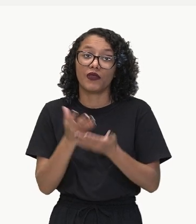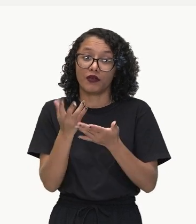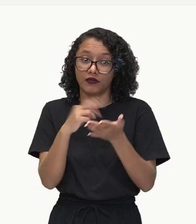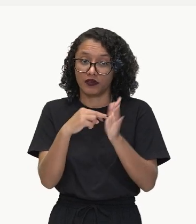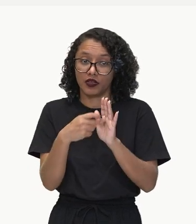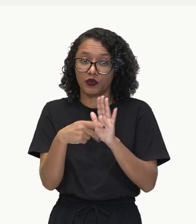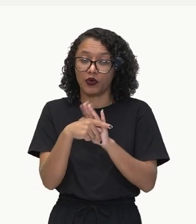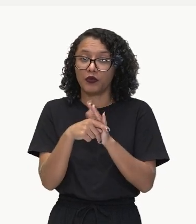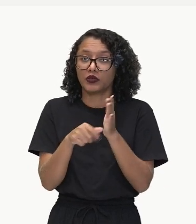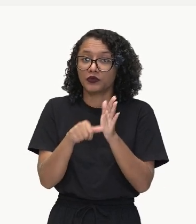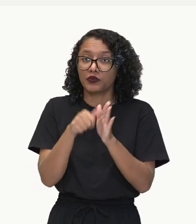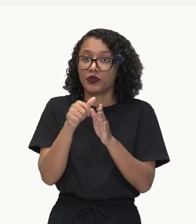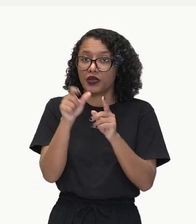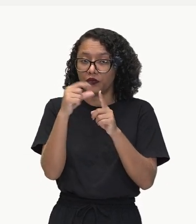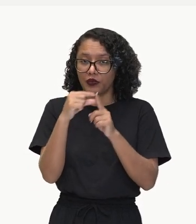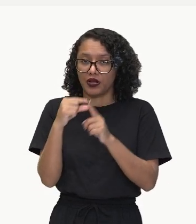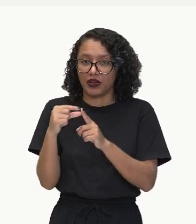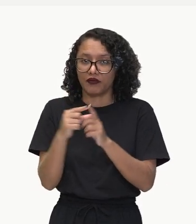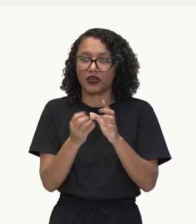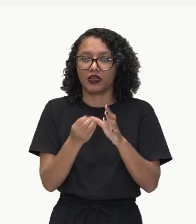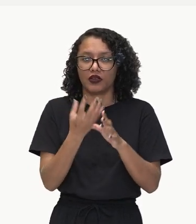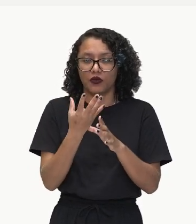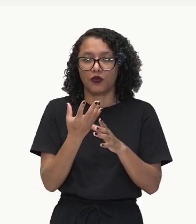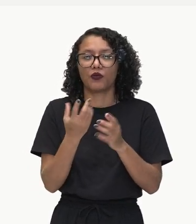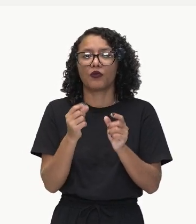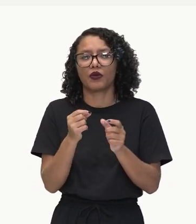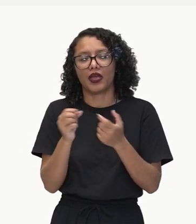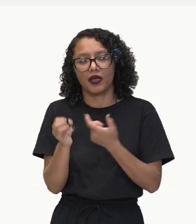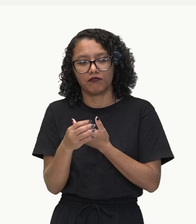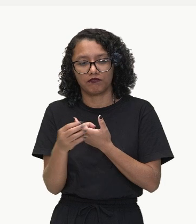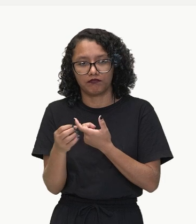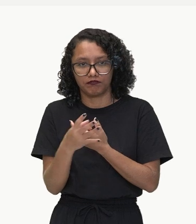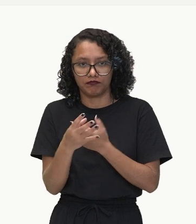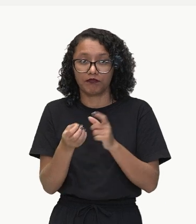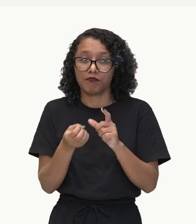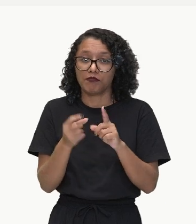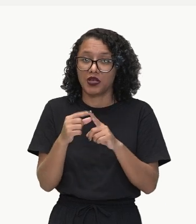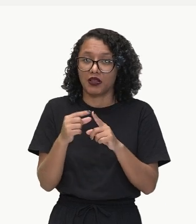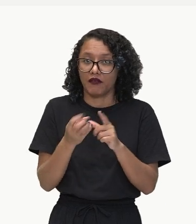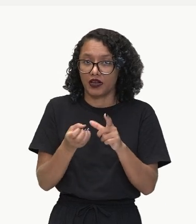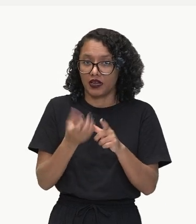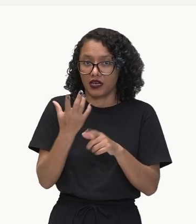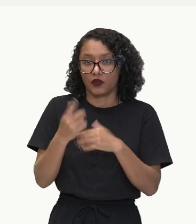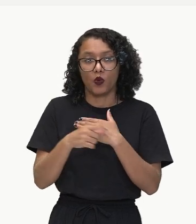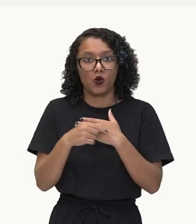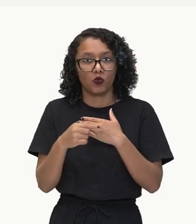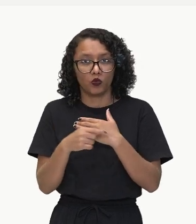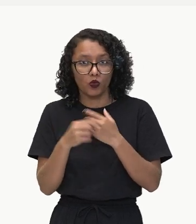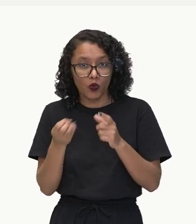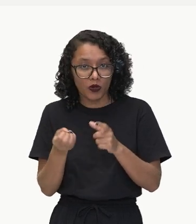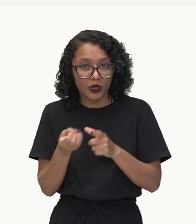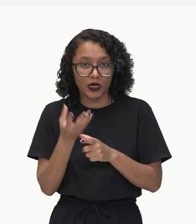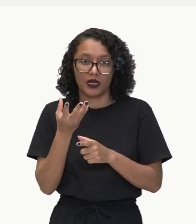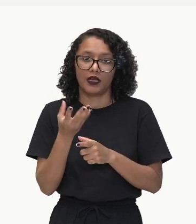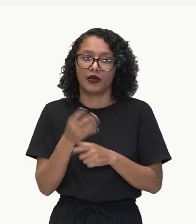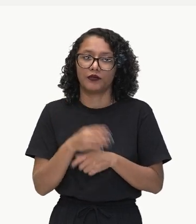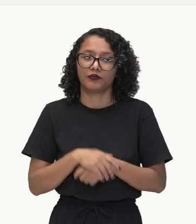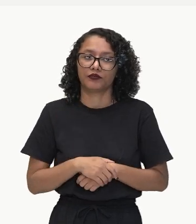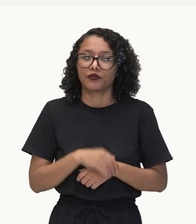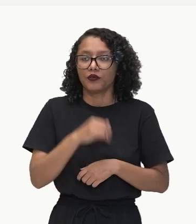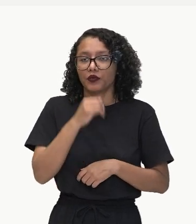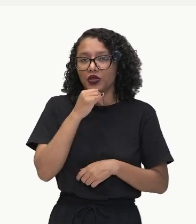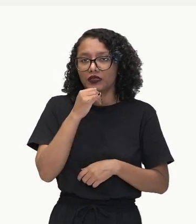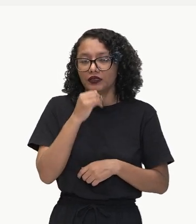lá, que são neologismos, são novas palavras. São palavras criadas ali pelo autor. Por exemplo, a